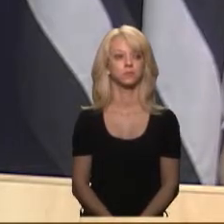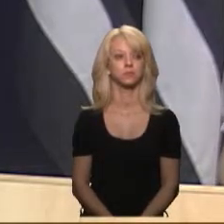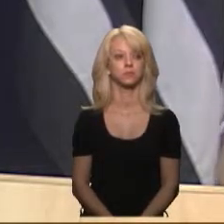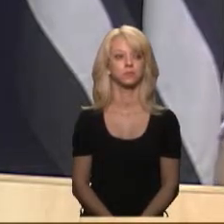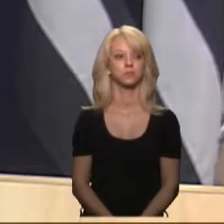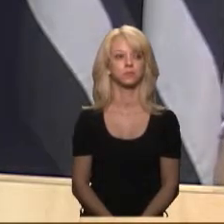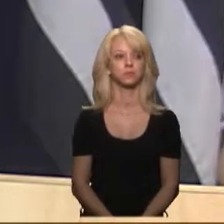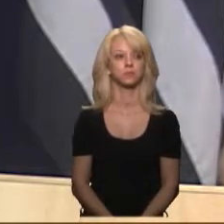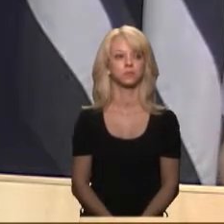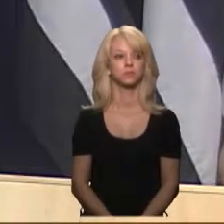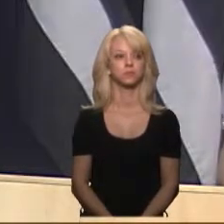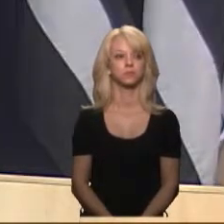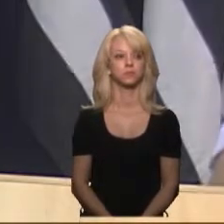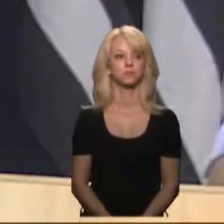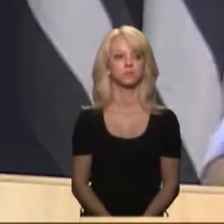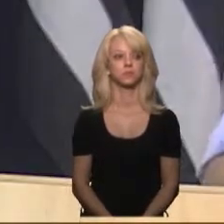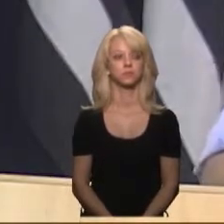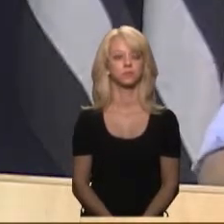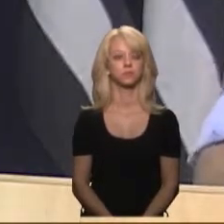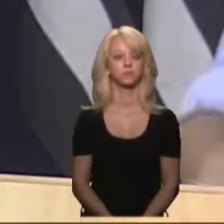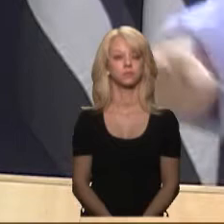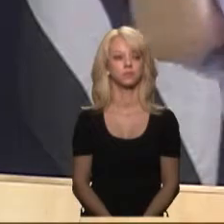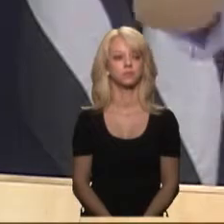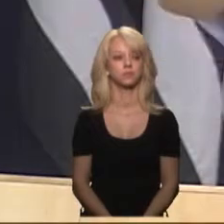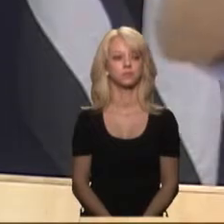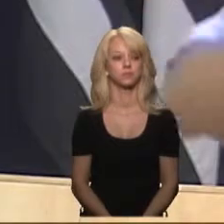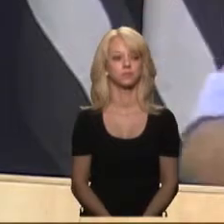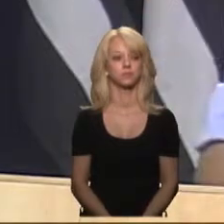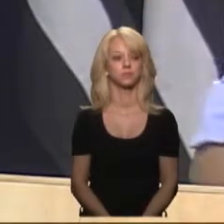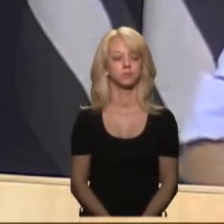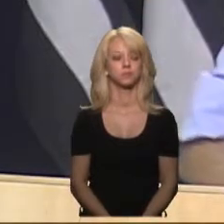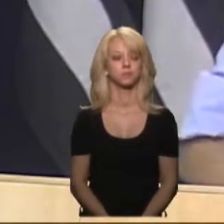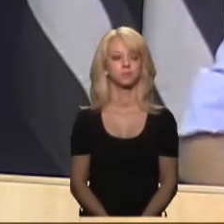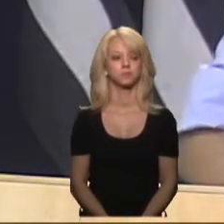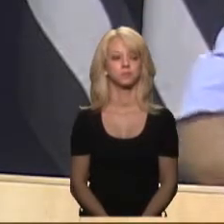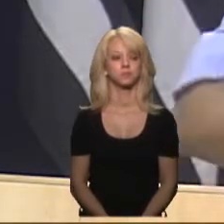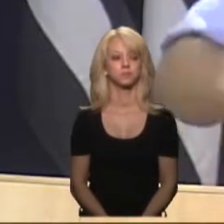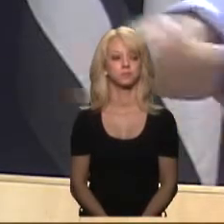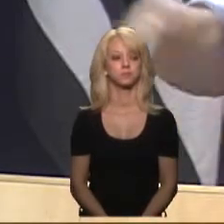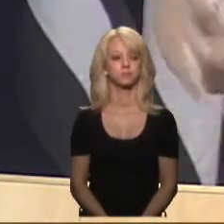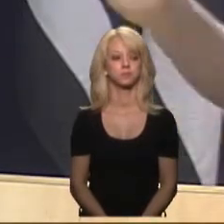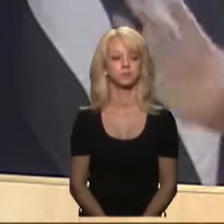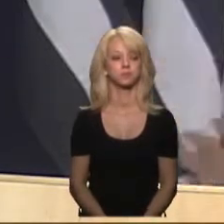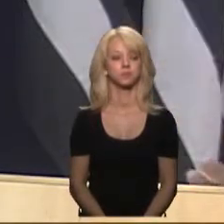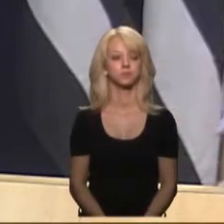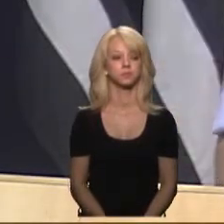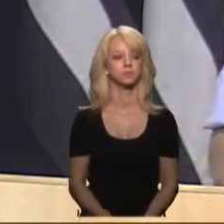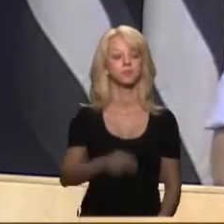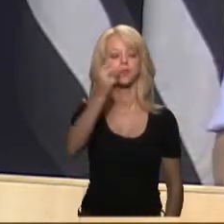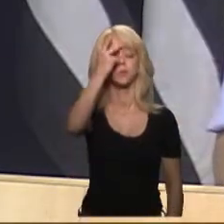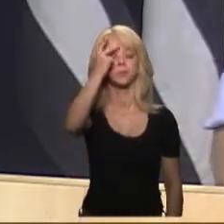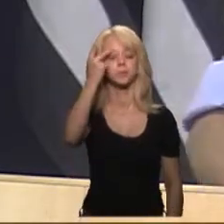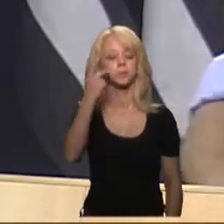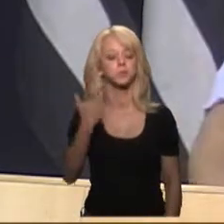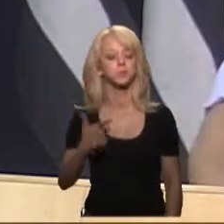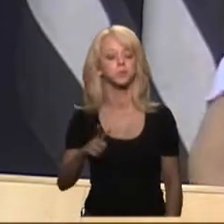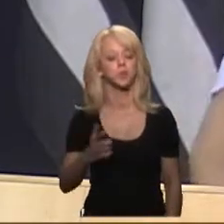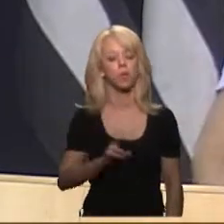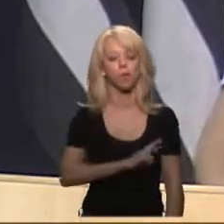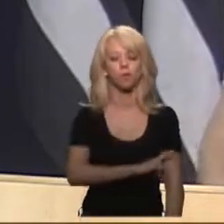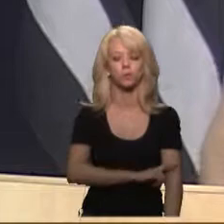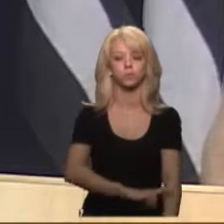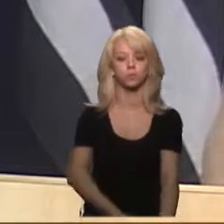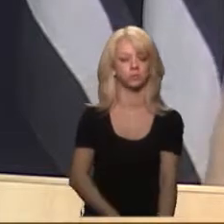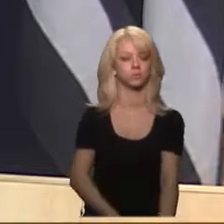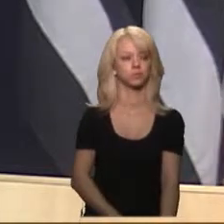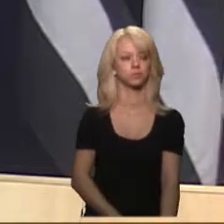casa, uma briga de um vizinho, uma briga de um acidente de trânsito, um litígio familiar. Ocorre dentro